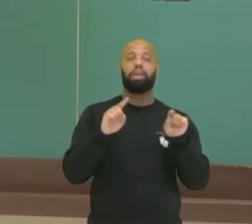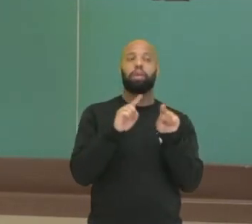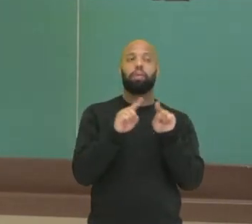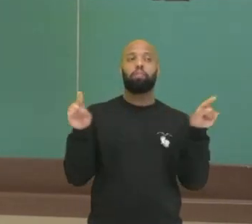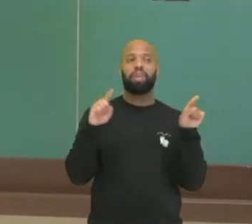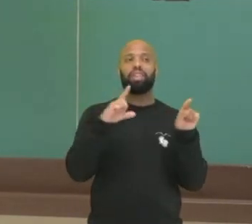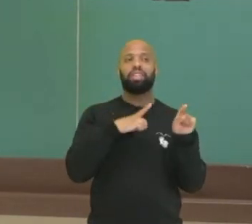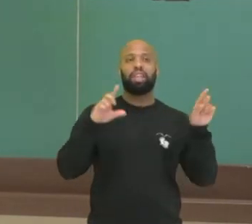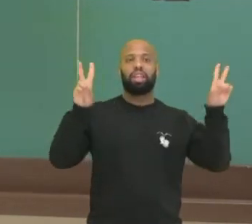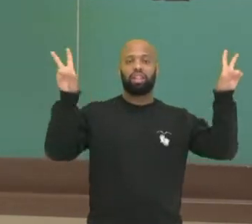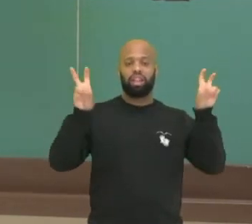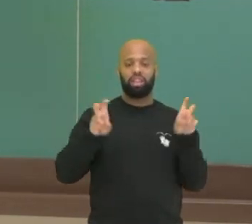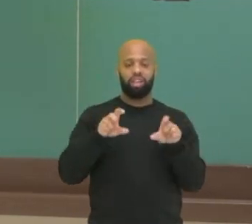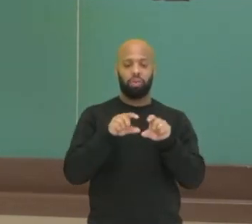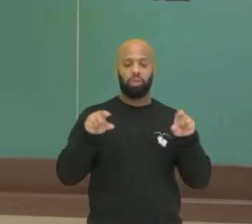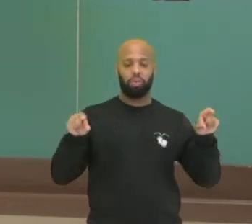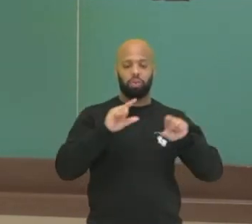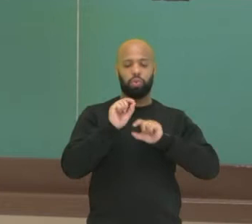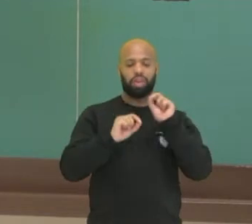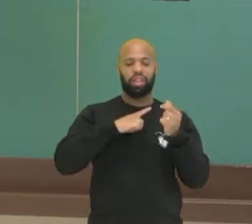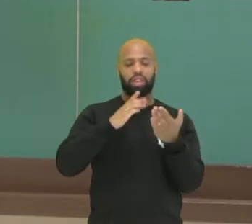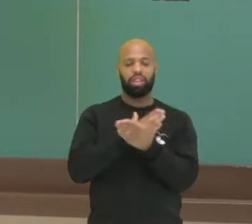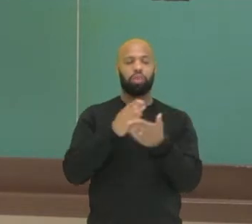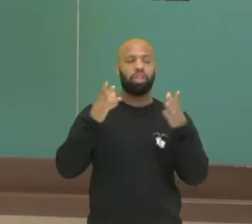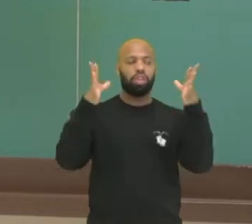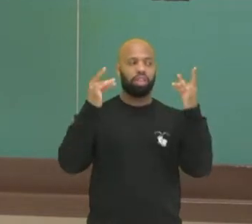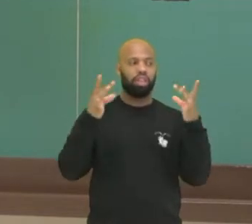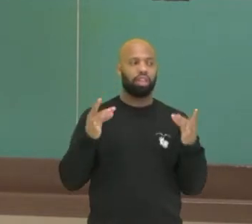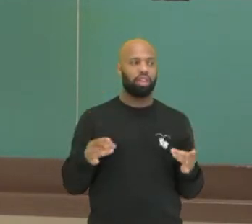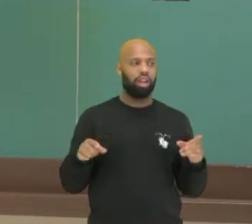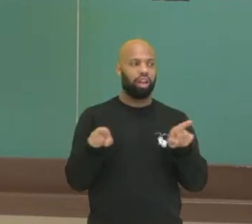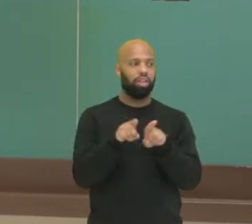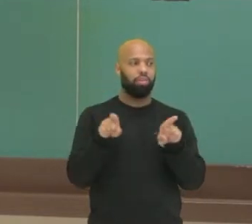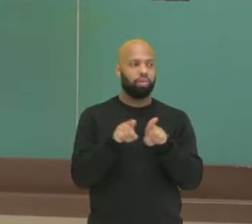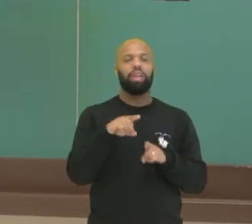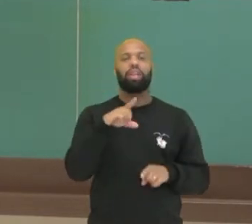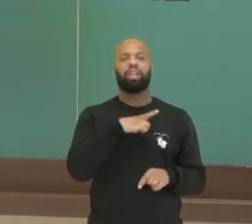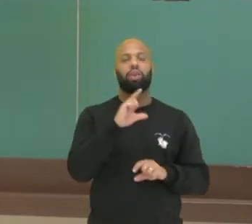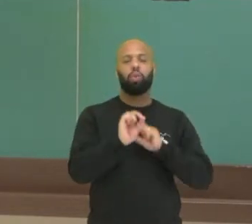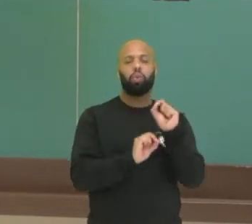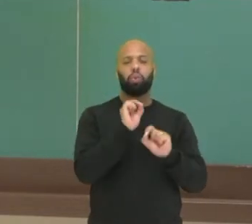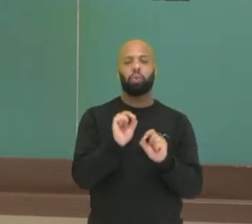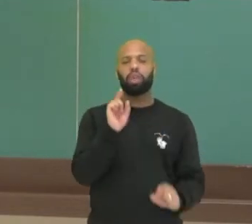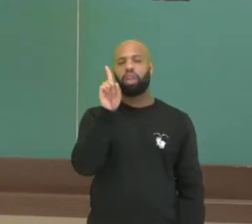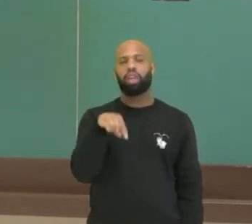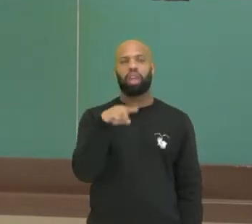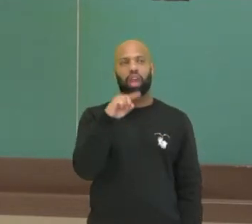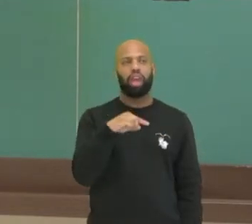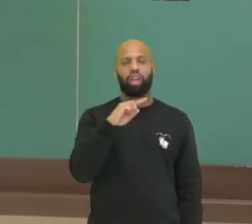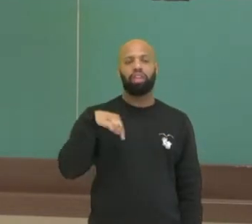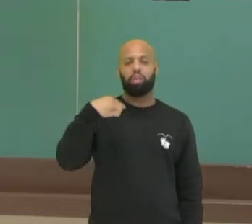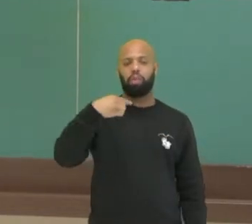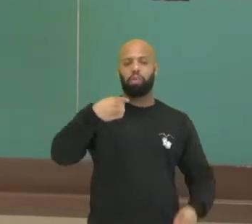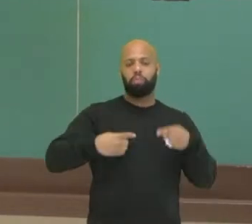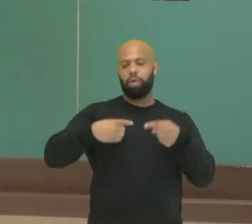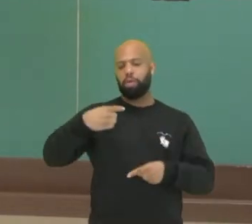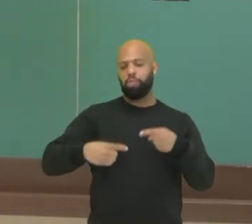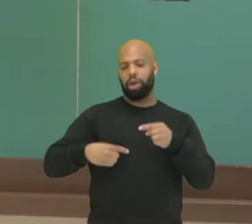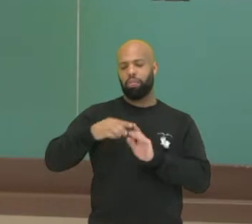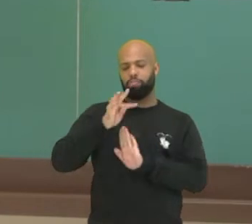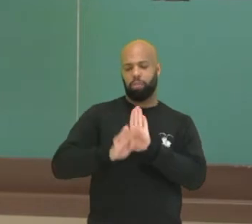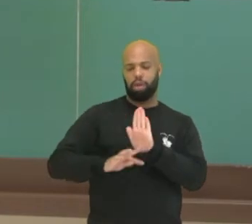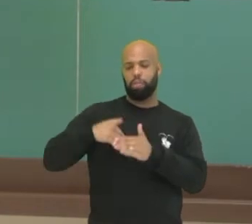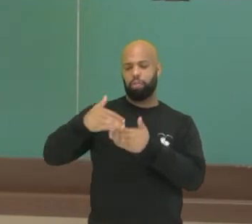o subtítulo, ele traz alguns detalhes, alguns pormenores do que venha a ser depois discutido ao longo do